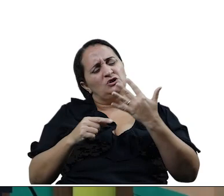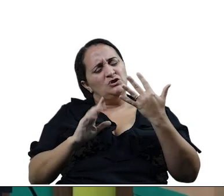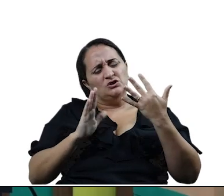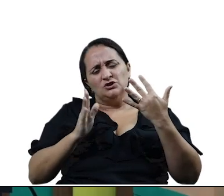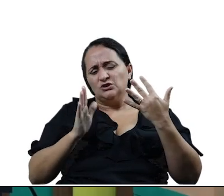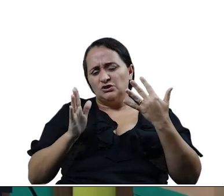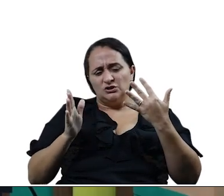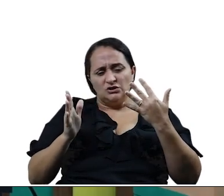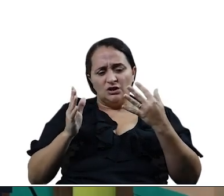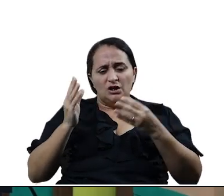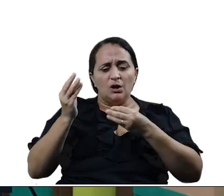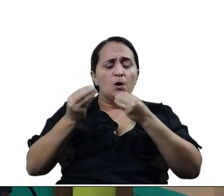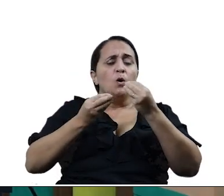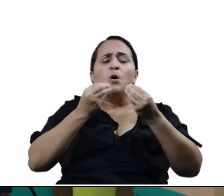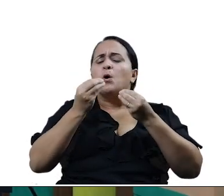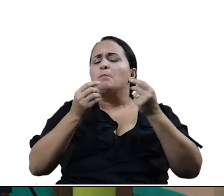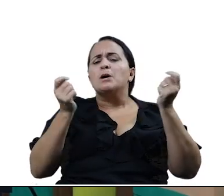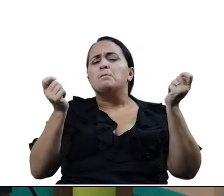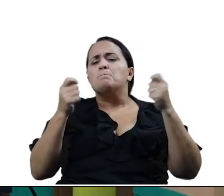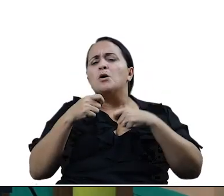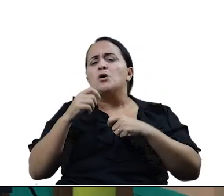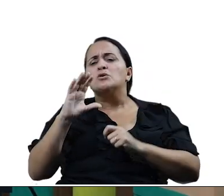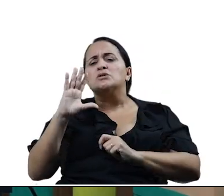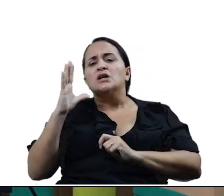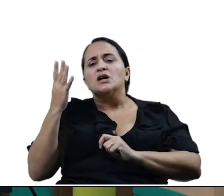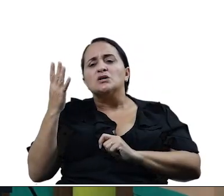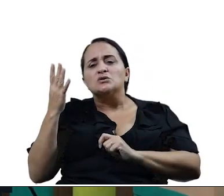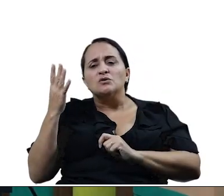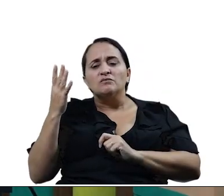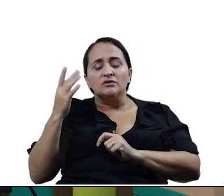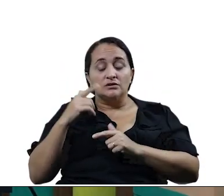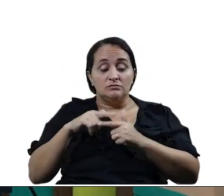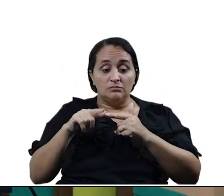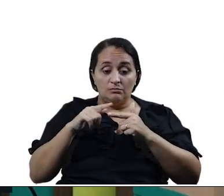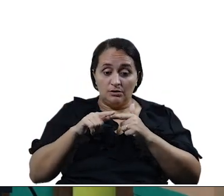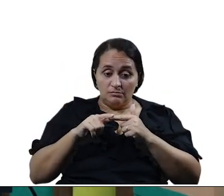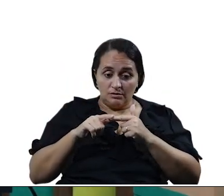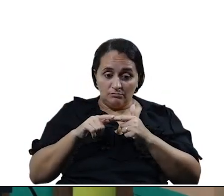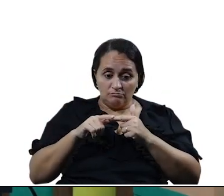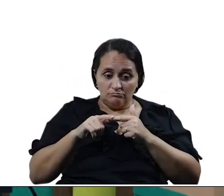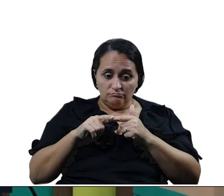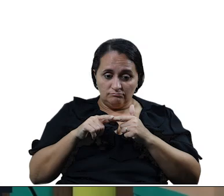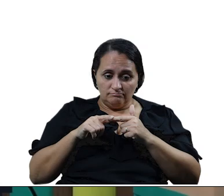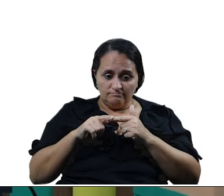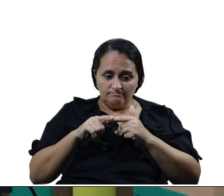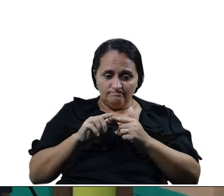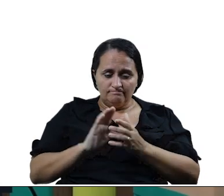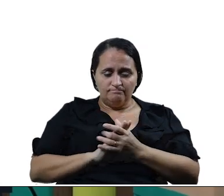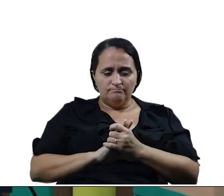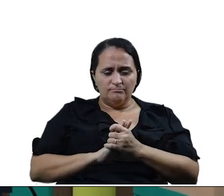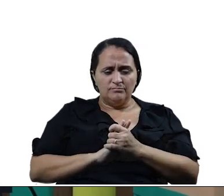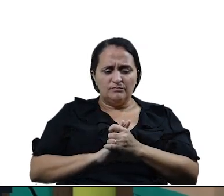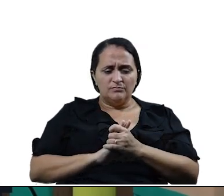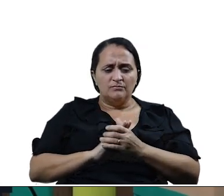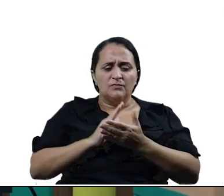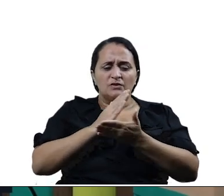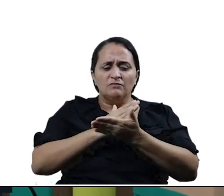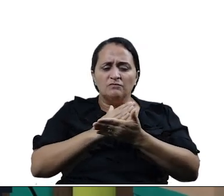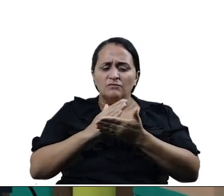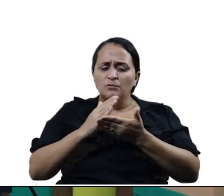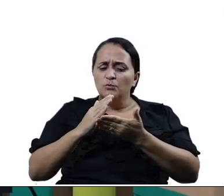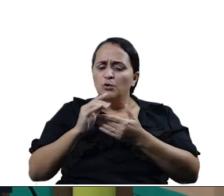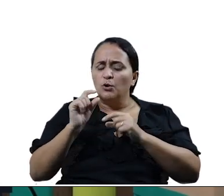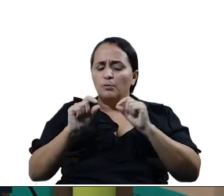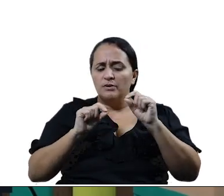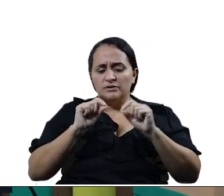a gente pode resolver esse problema. Ó, vamos começar daquilo que a gente já